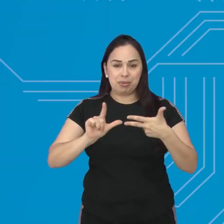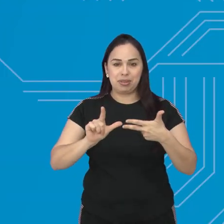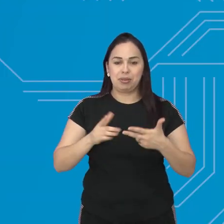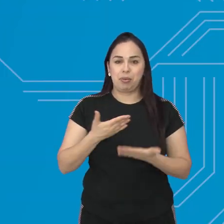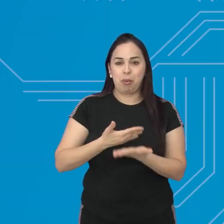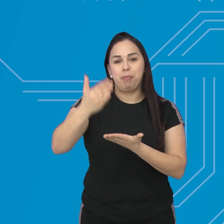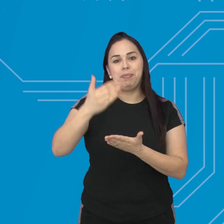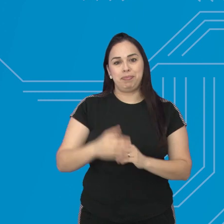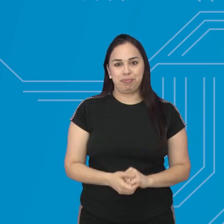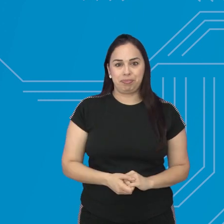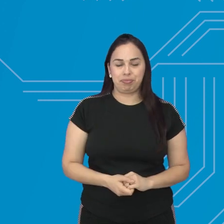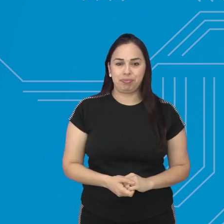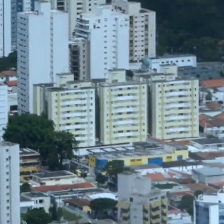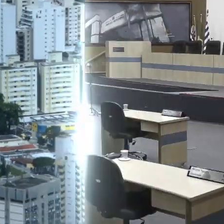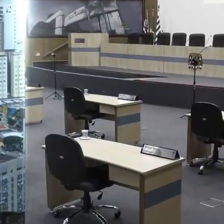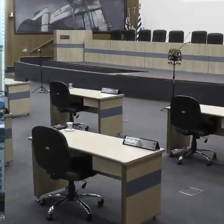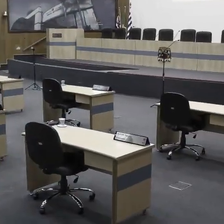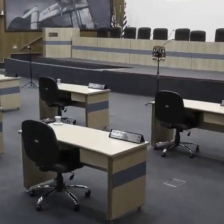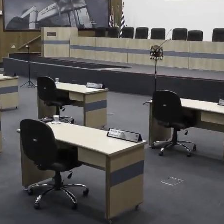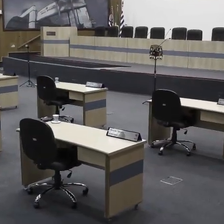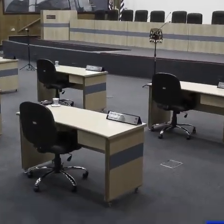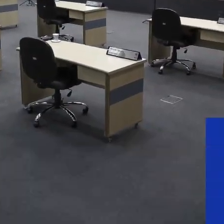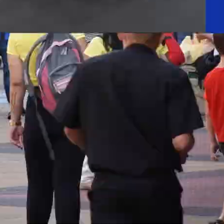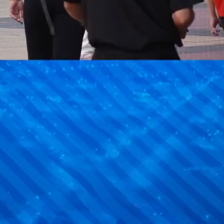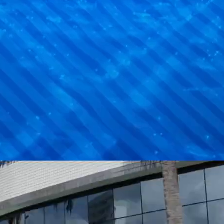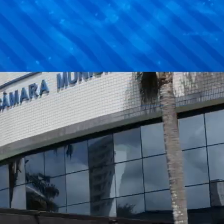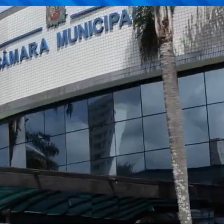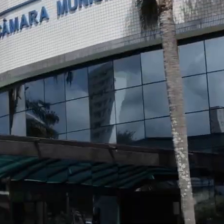Semana Legislativa está no ar.